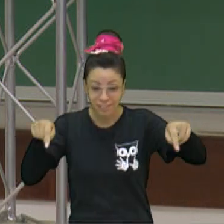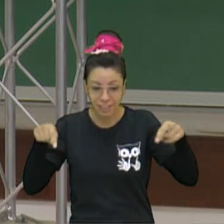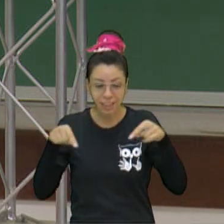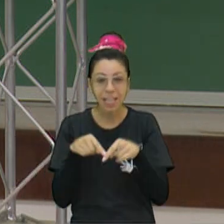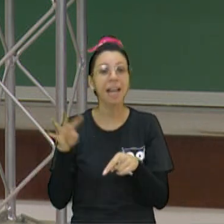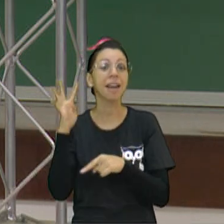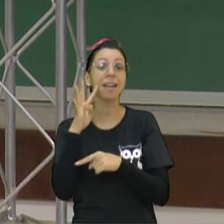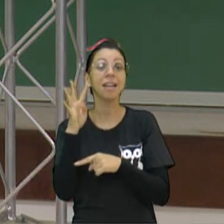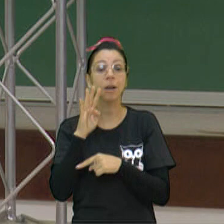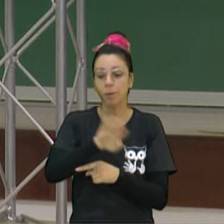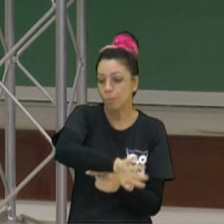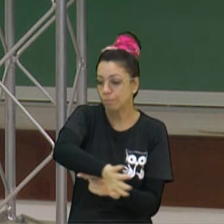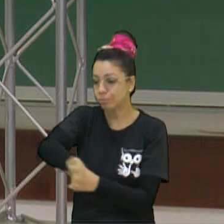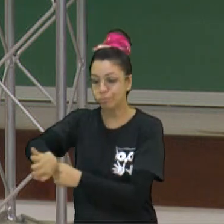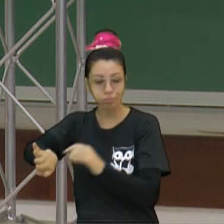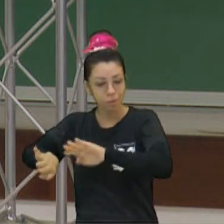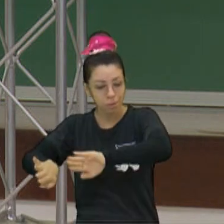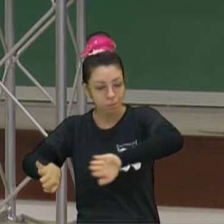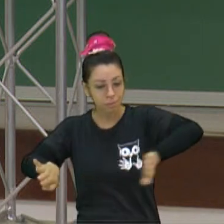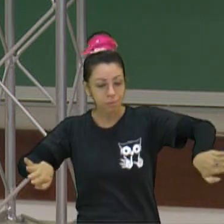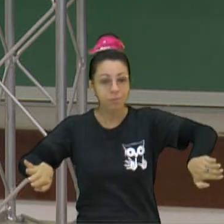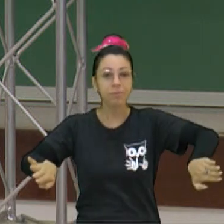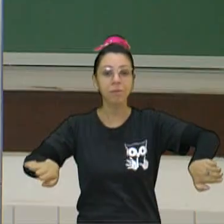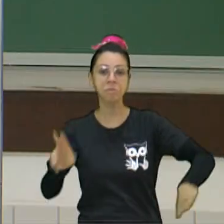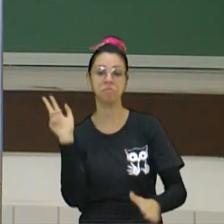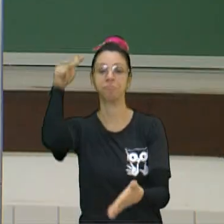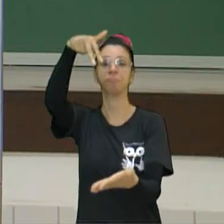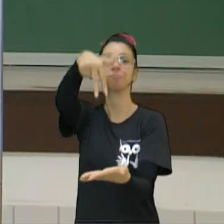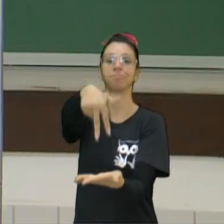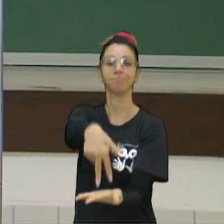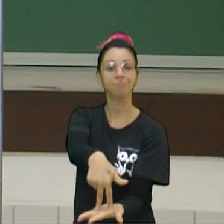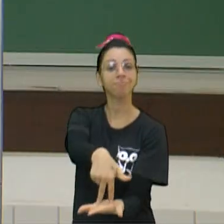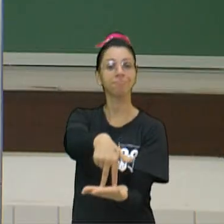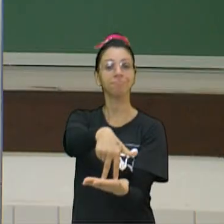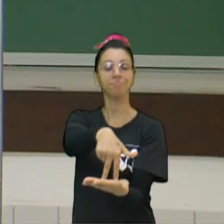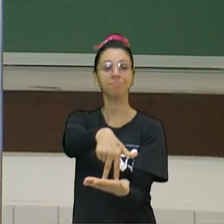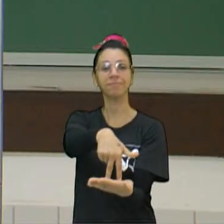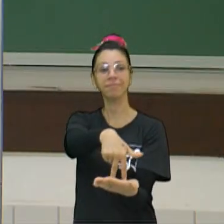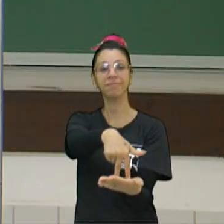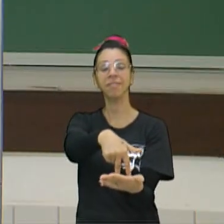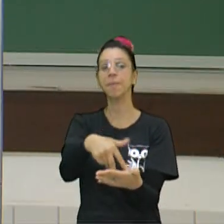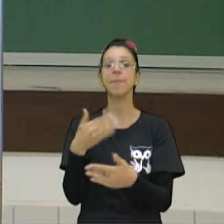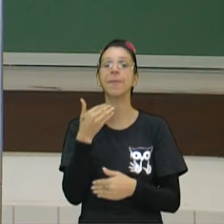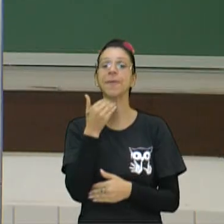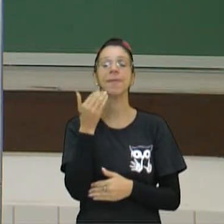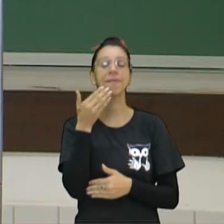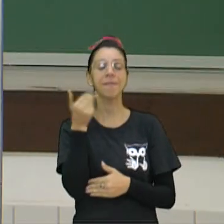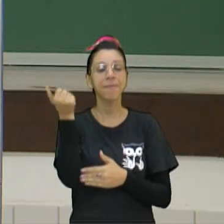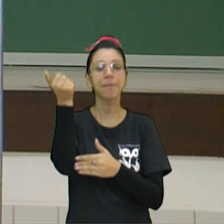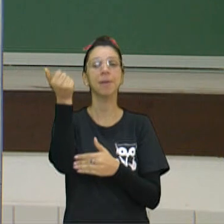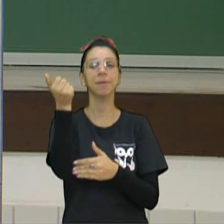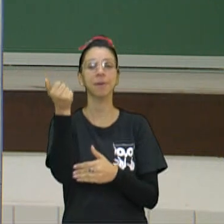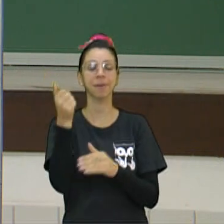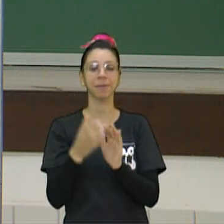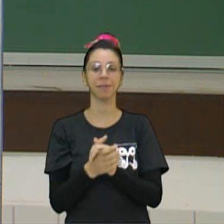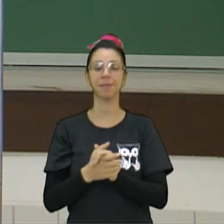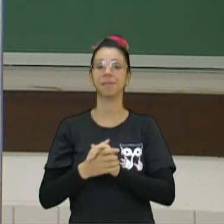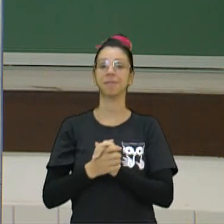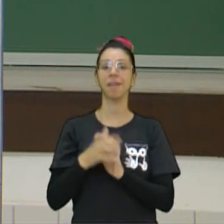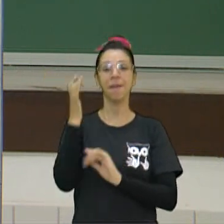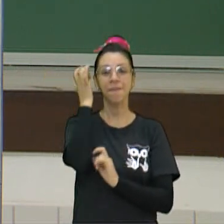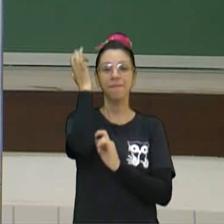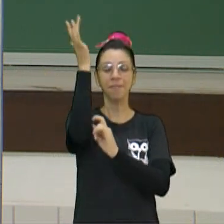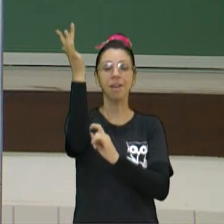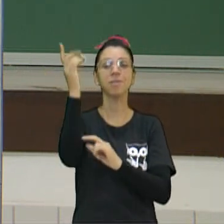móveis, levanta do sofá, levanta da cama, seja lá onde você estiver, que assim fica mais fácil. Faz o movimento e facilita